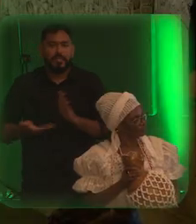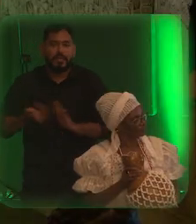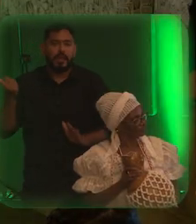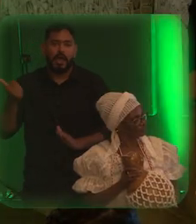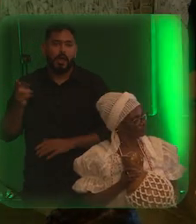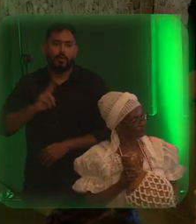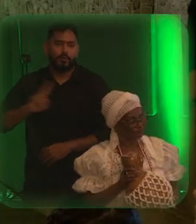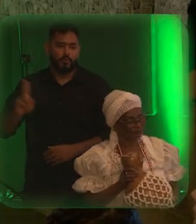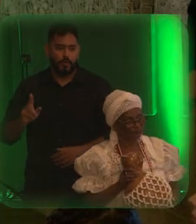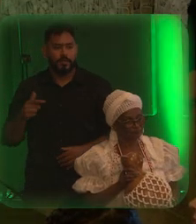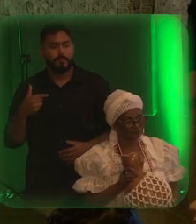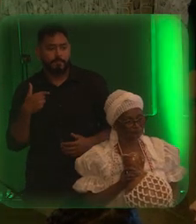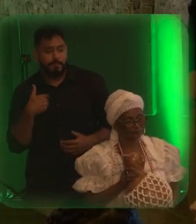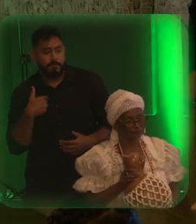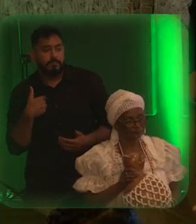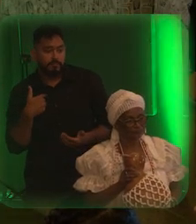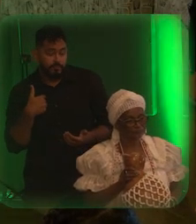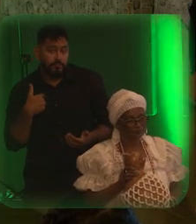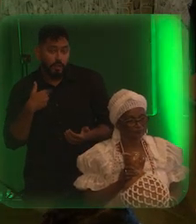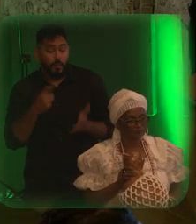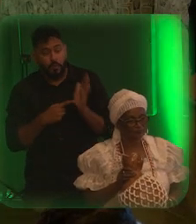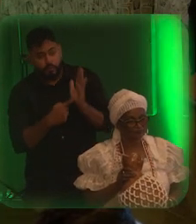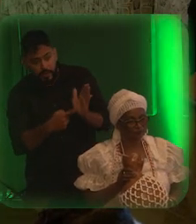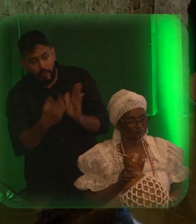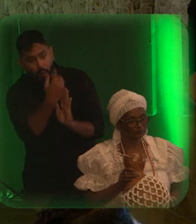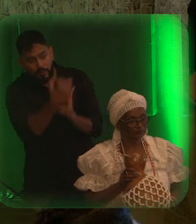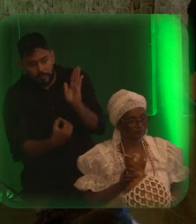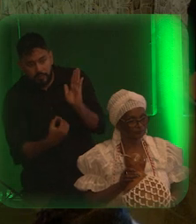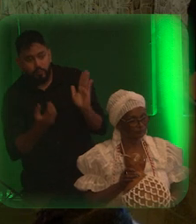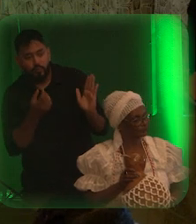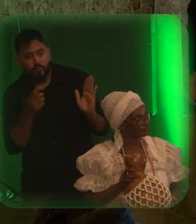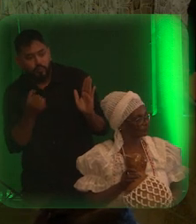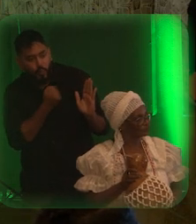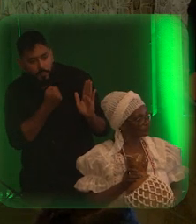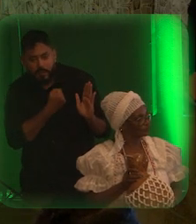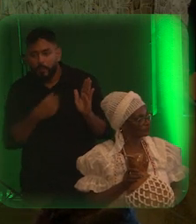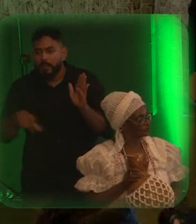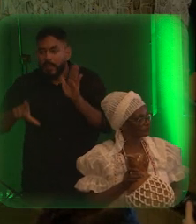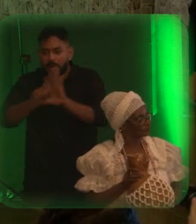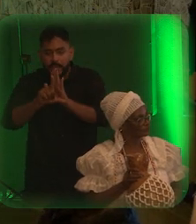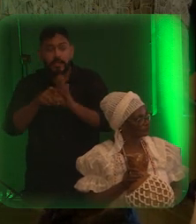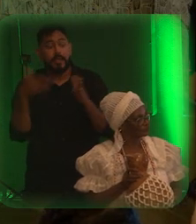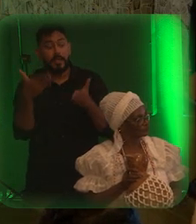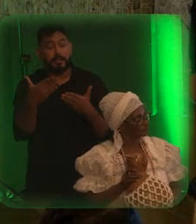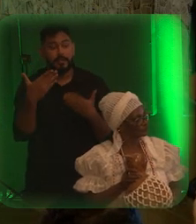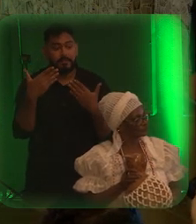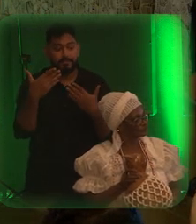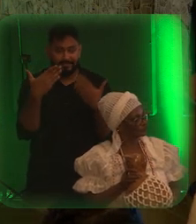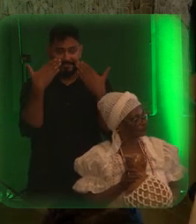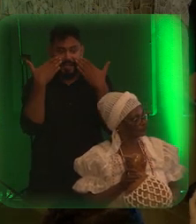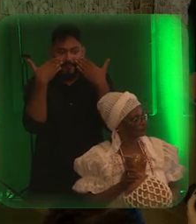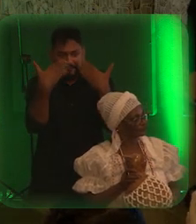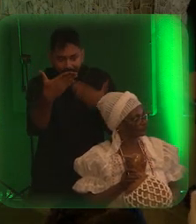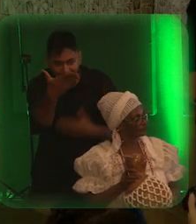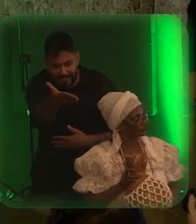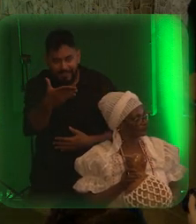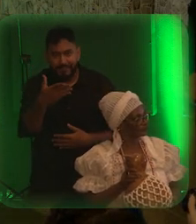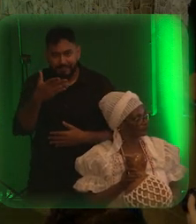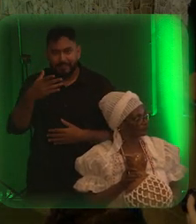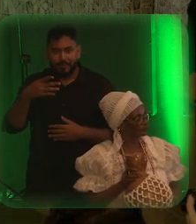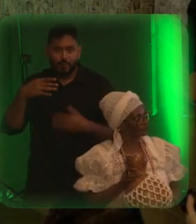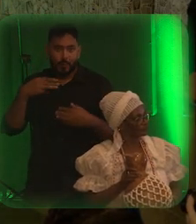já deixei junto com a senhora o ofício mostrando o número da lei e aqui diante o ministro dos Direitos Humanos. Eu